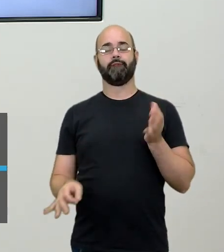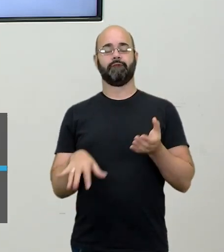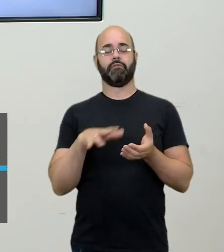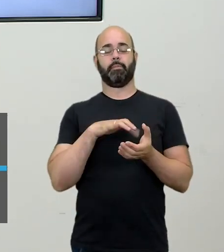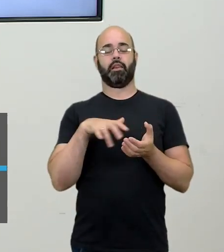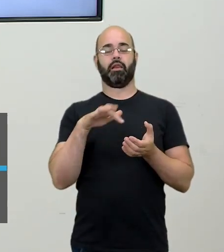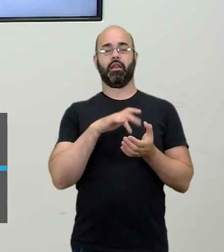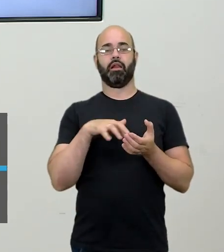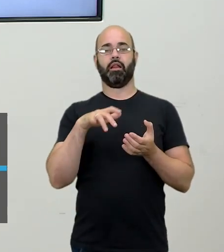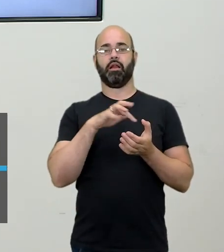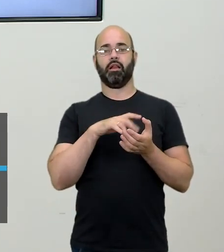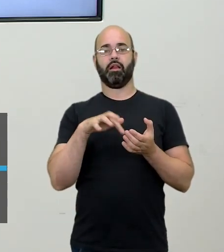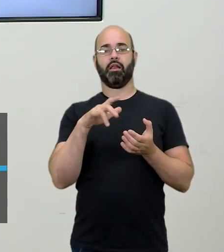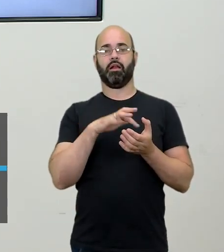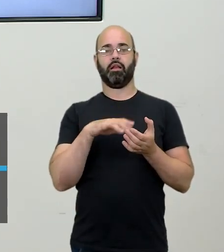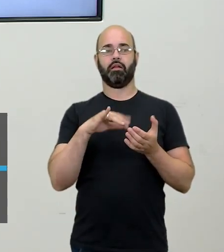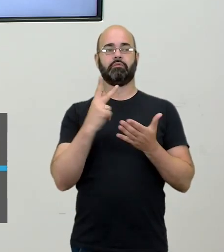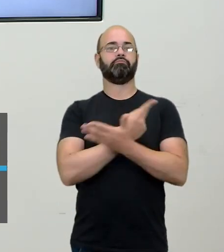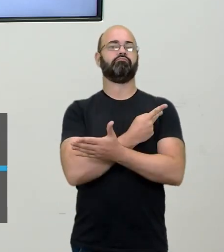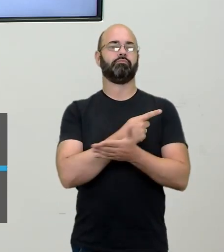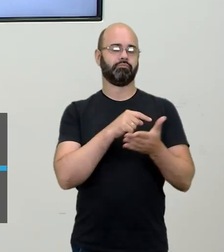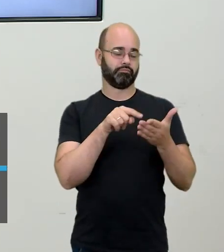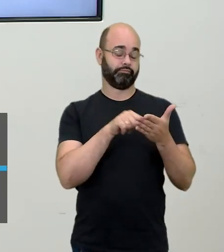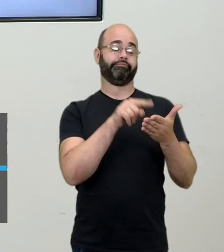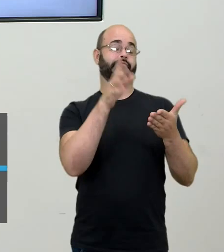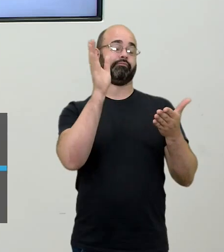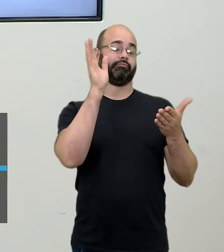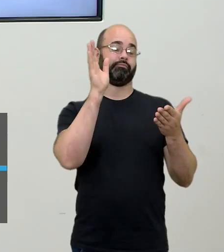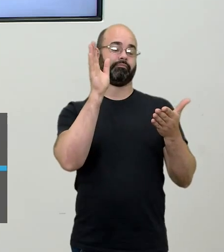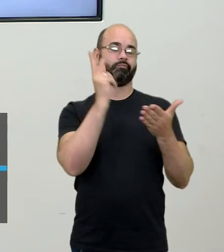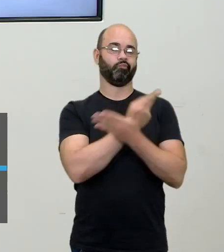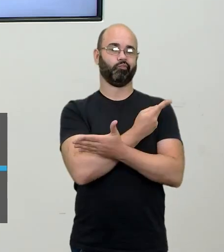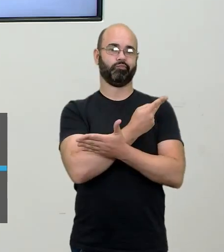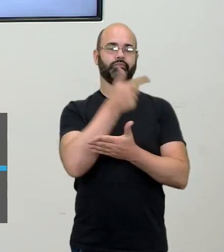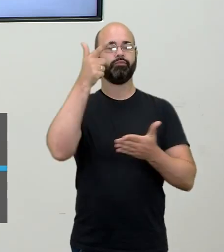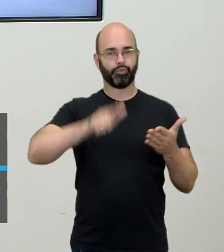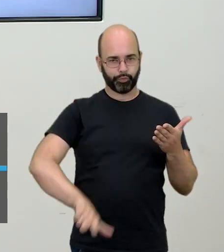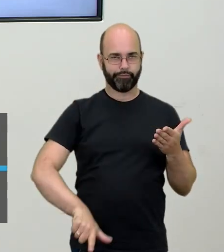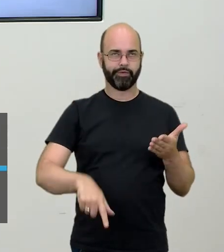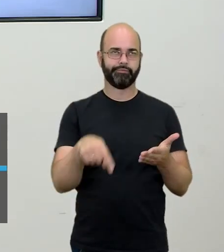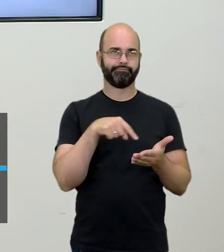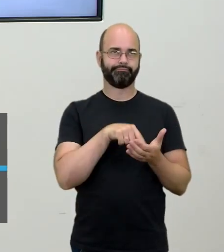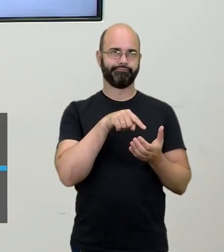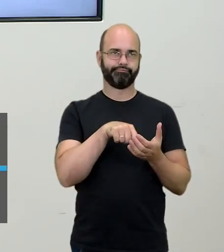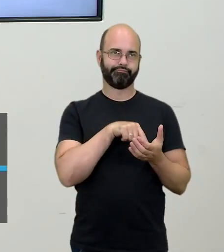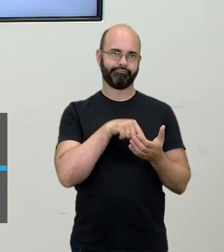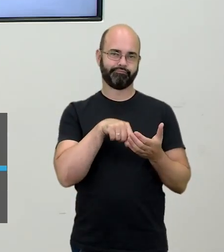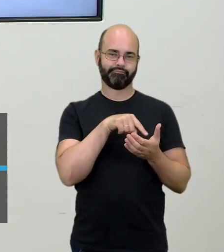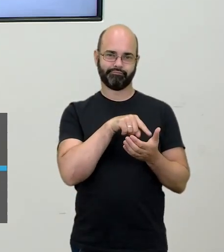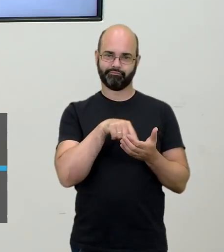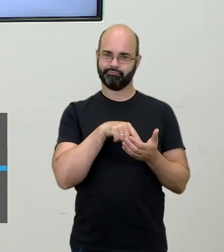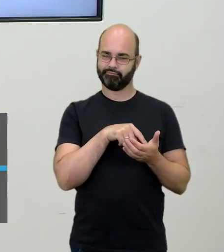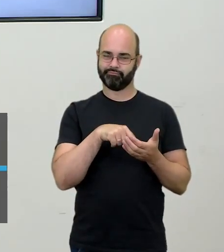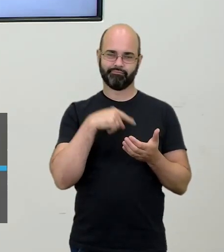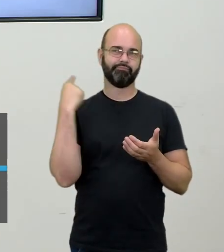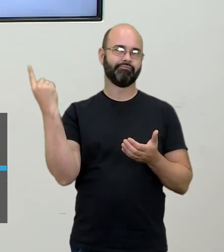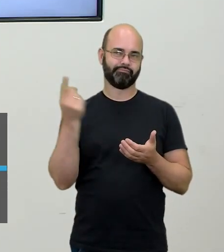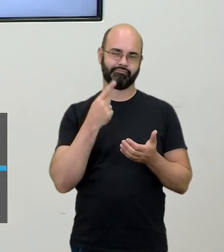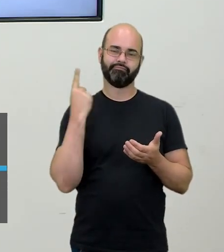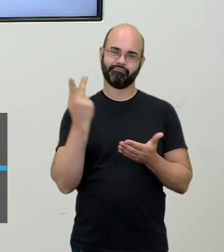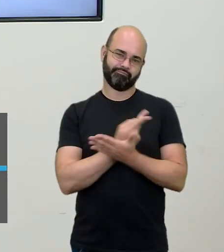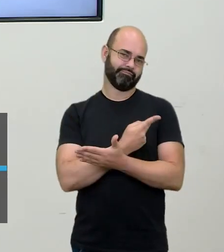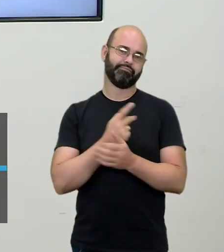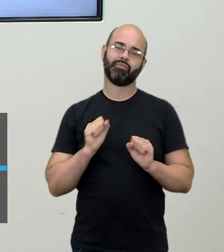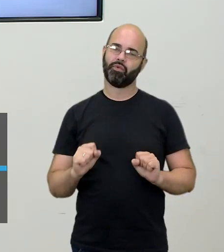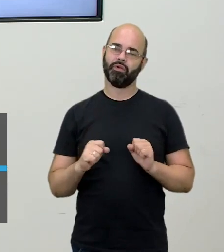comum você apertar alguma coisinha errada e ter que começar tudo de novo. Então é muito comum essa situação.